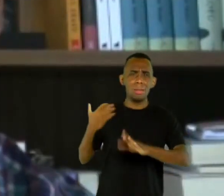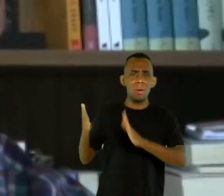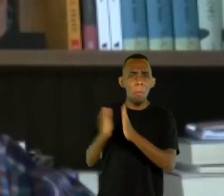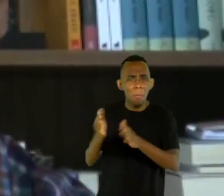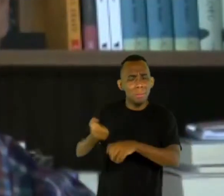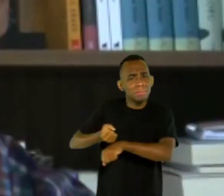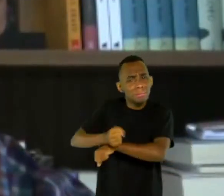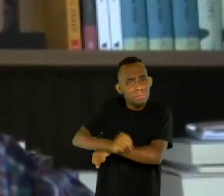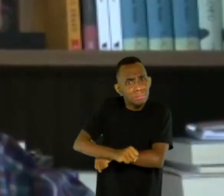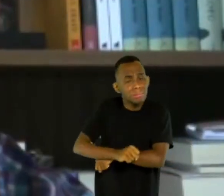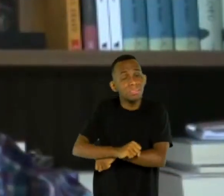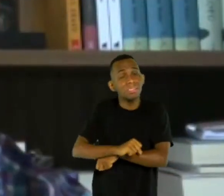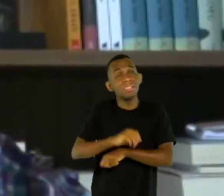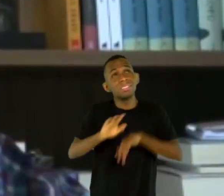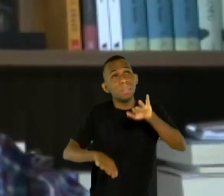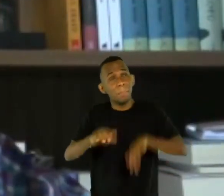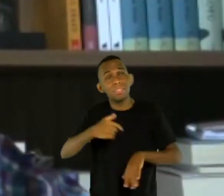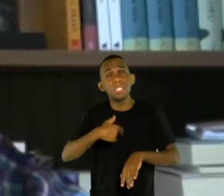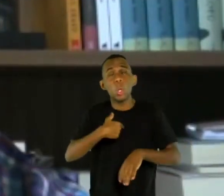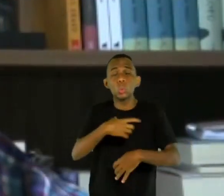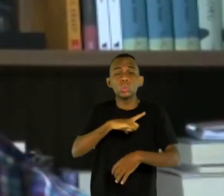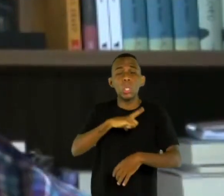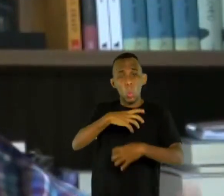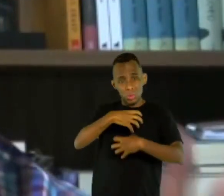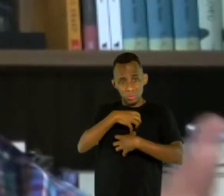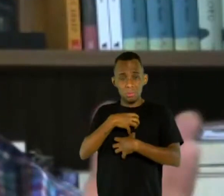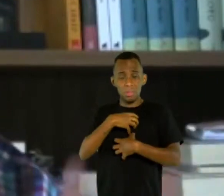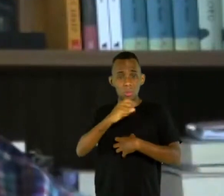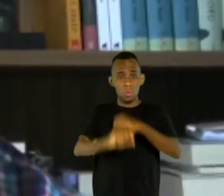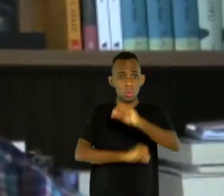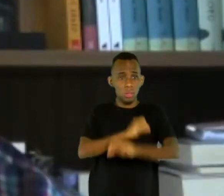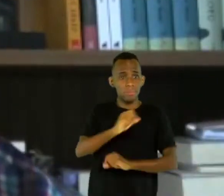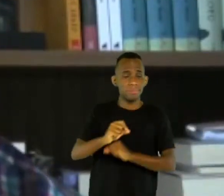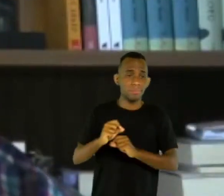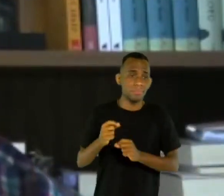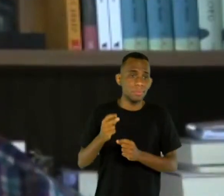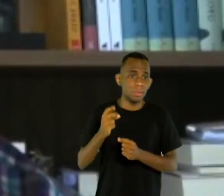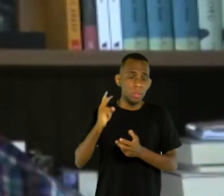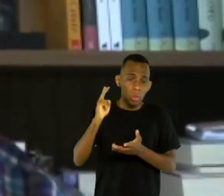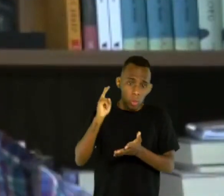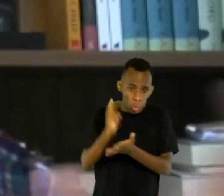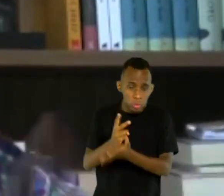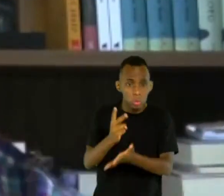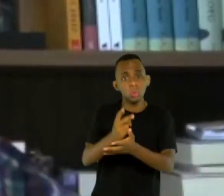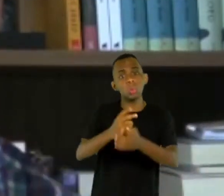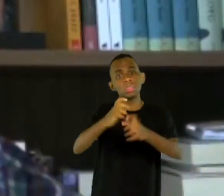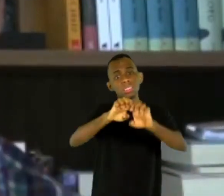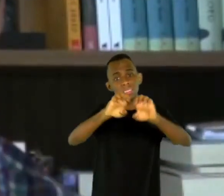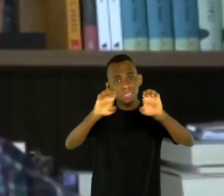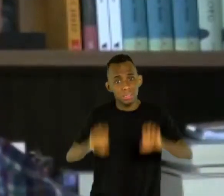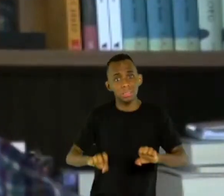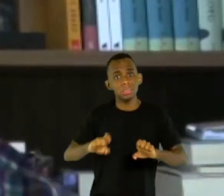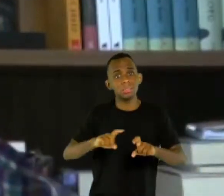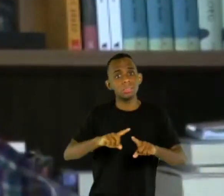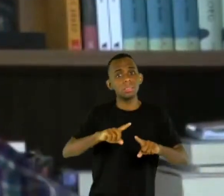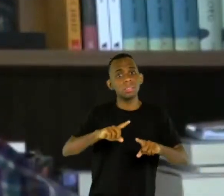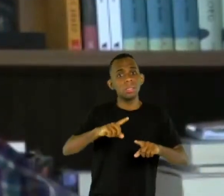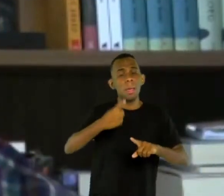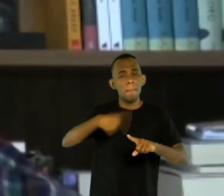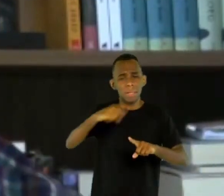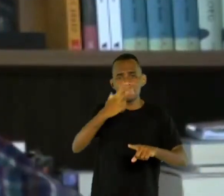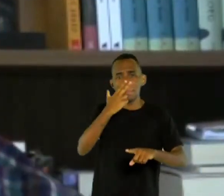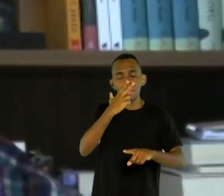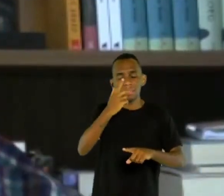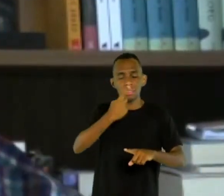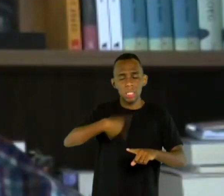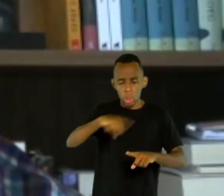Às vezes eu tenho a sensação, Sérgio, que mantivemos as estruturas e somos colonizadores de nós mesmos, né? Não